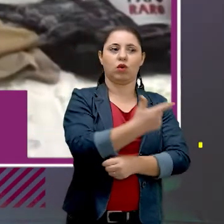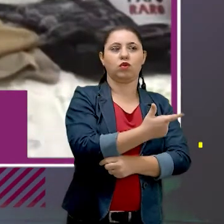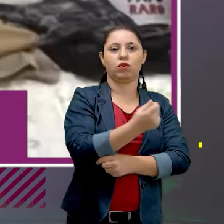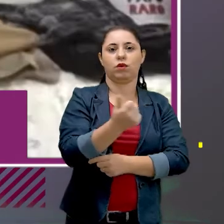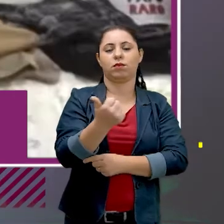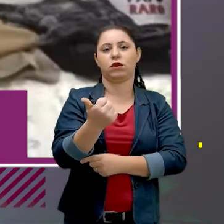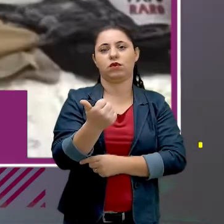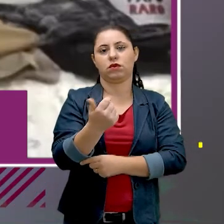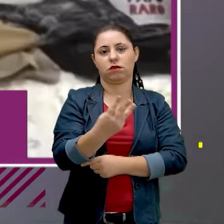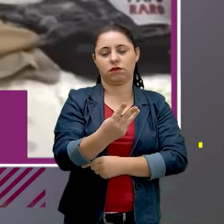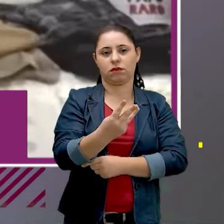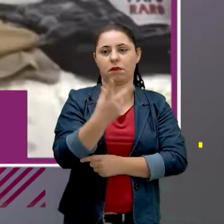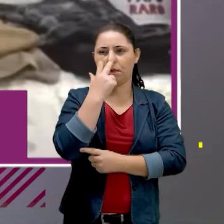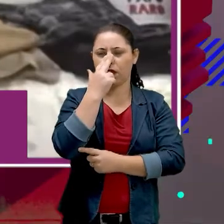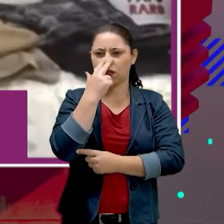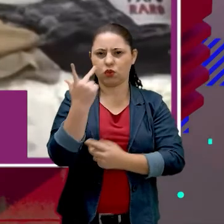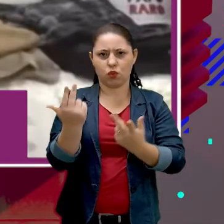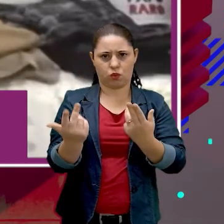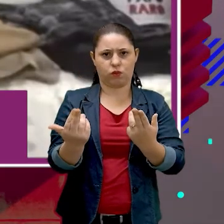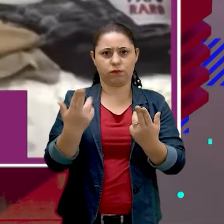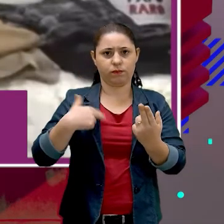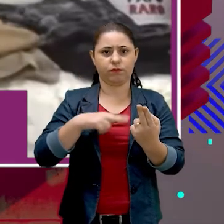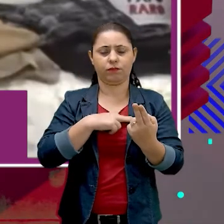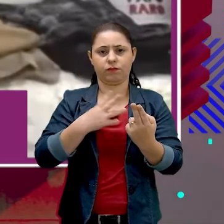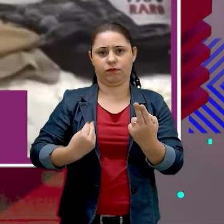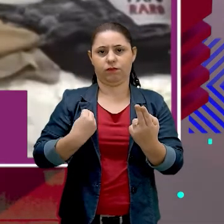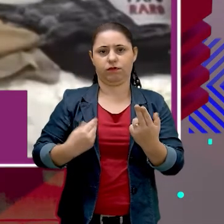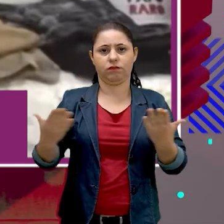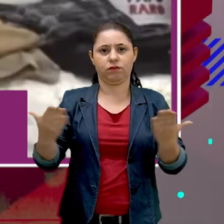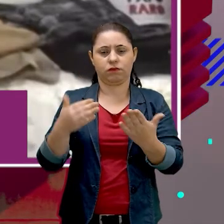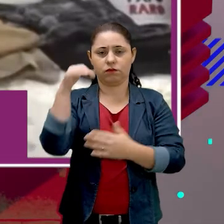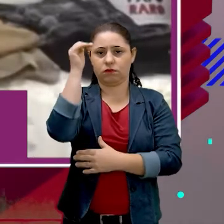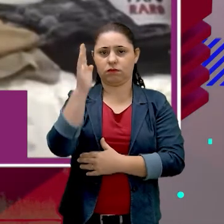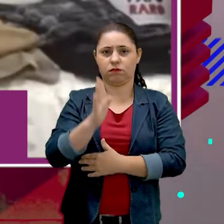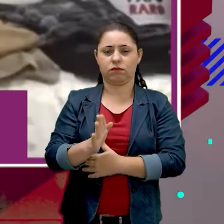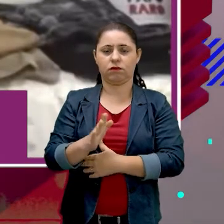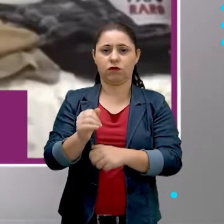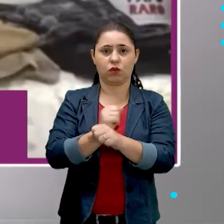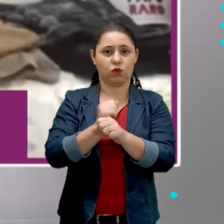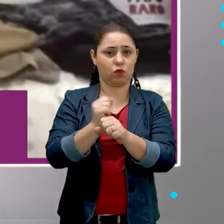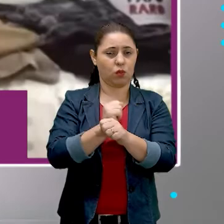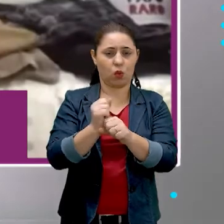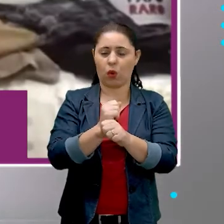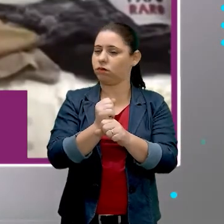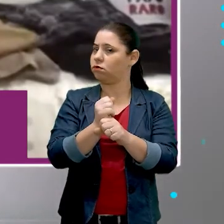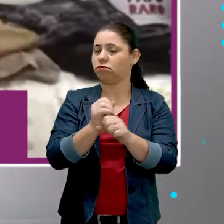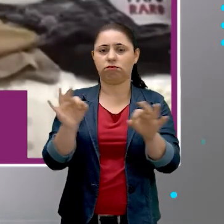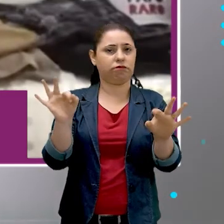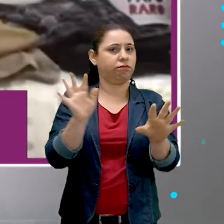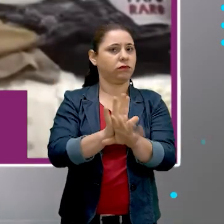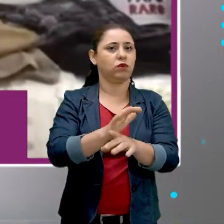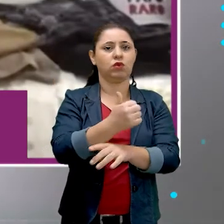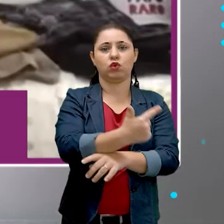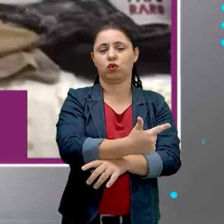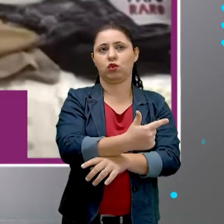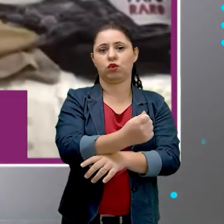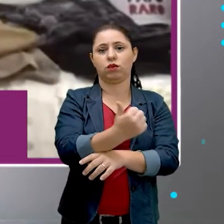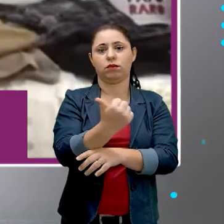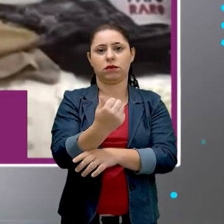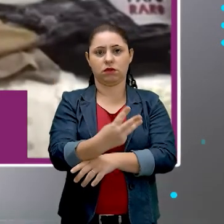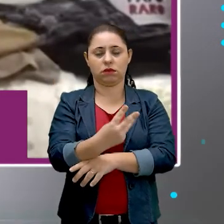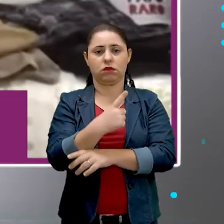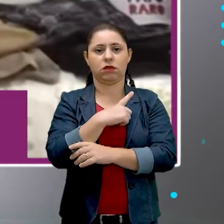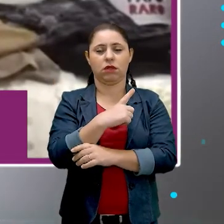2013. Aliás, 2013 é muito parecido conosco, Lívia. A gente vive hoje no Brasil um ano que não acabou ainda, que é